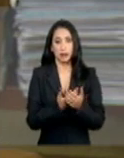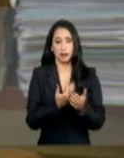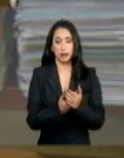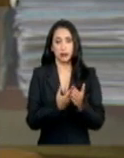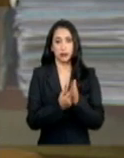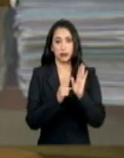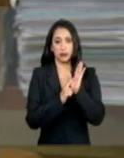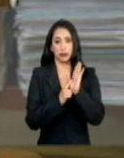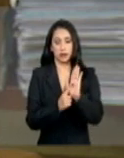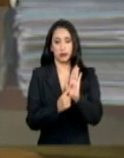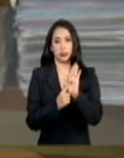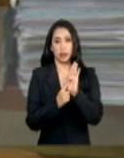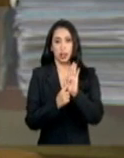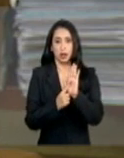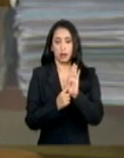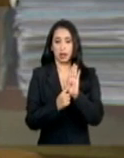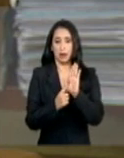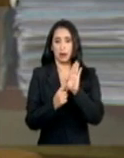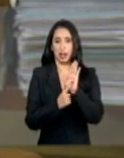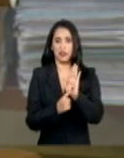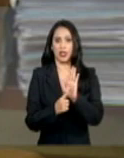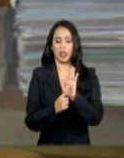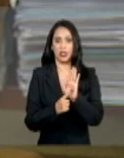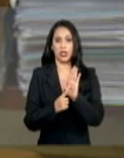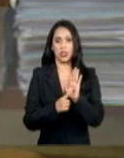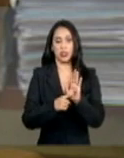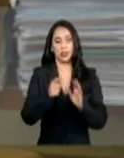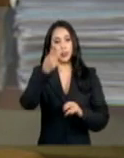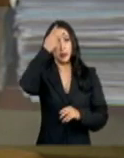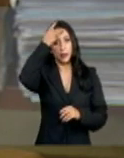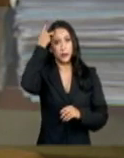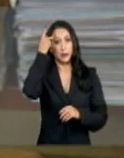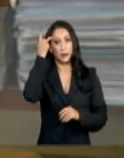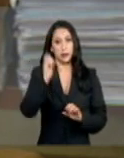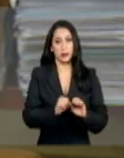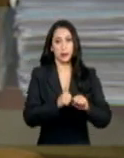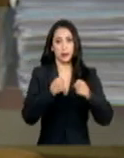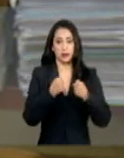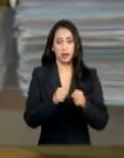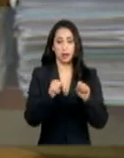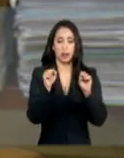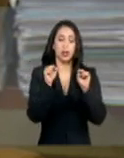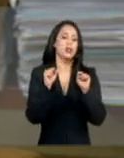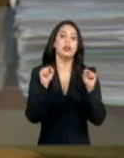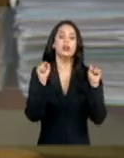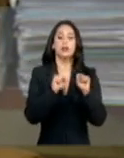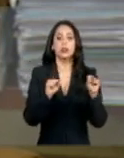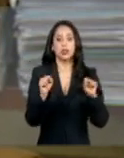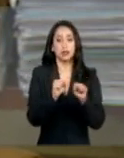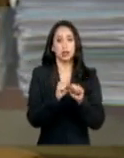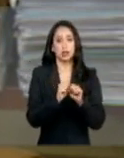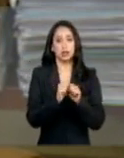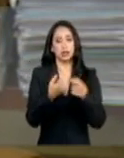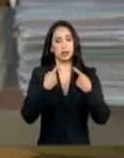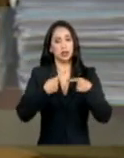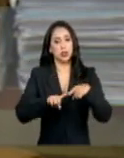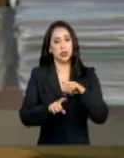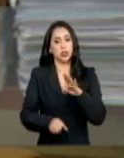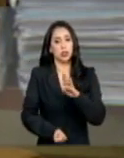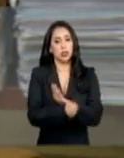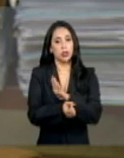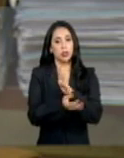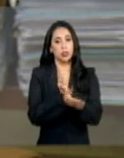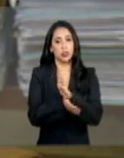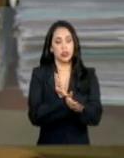com exclusividade sobre as pessoas obrigadas a cooperar com o sistema nacional de lavagem e desde essas